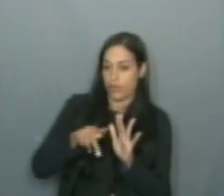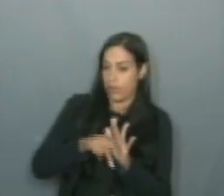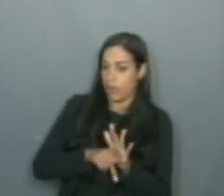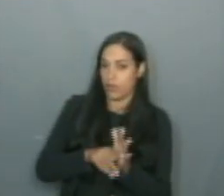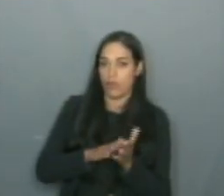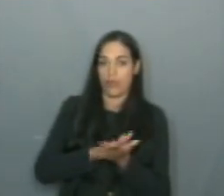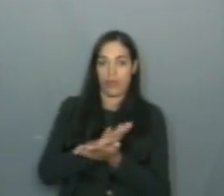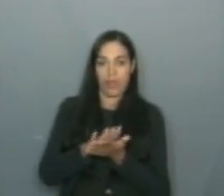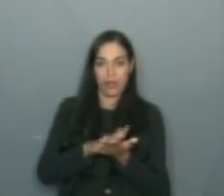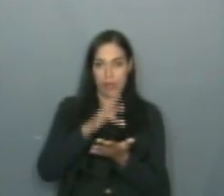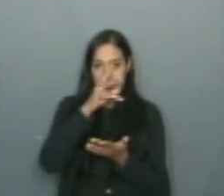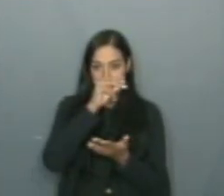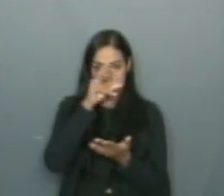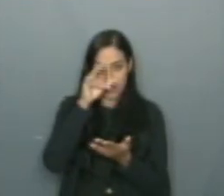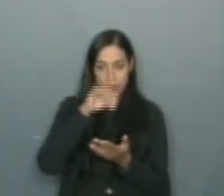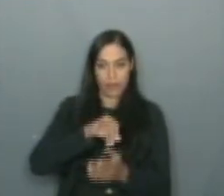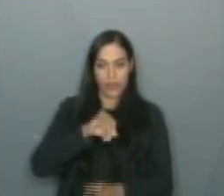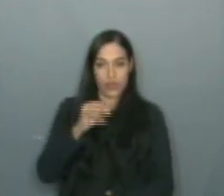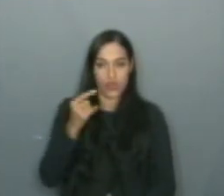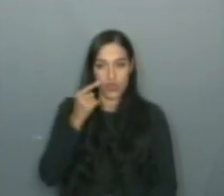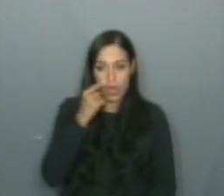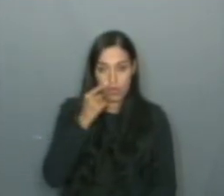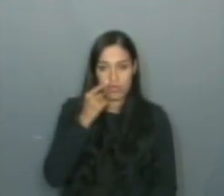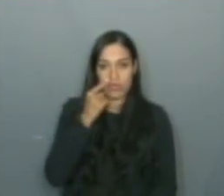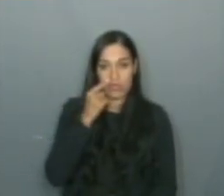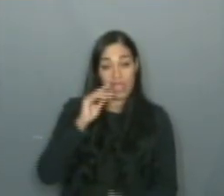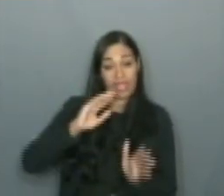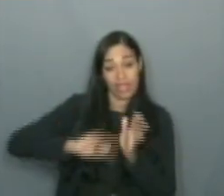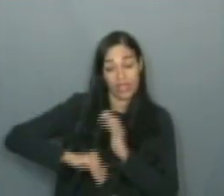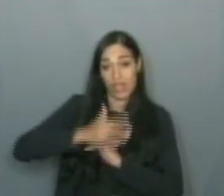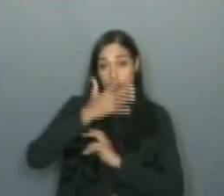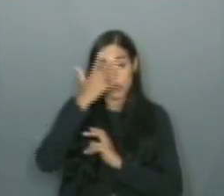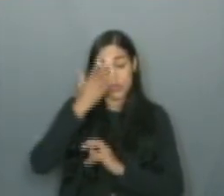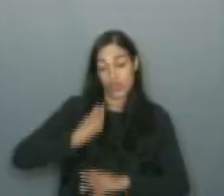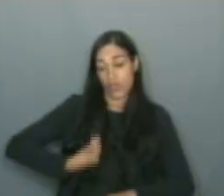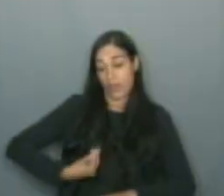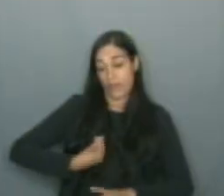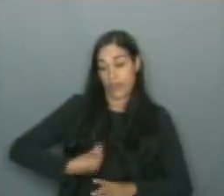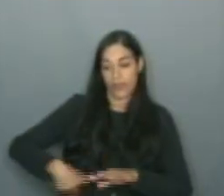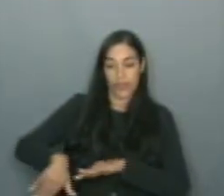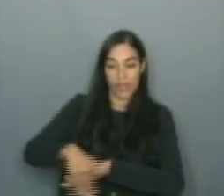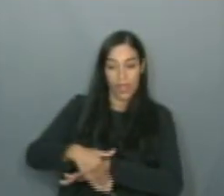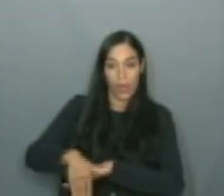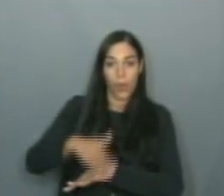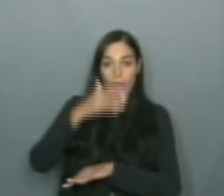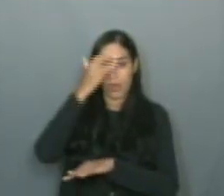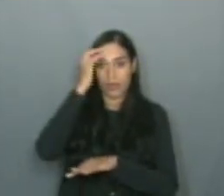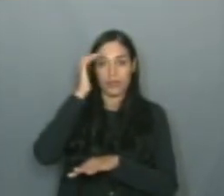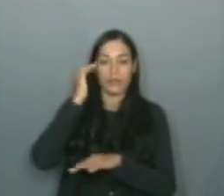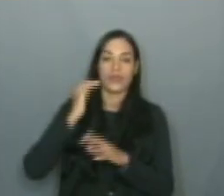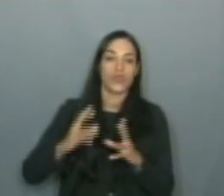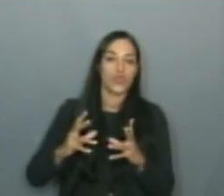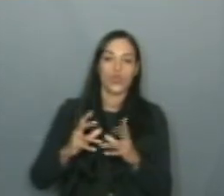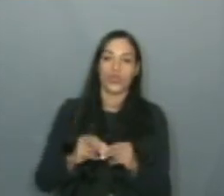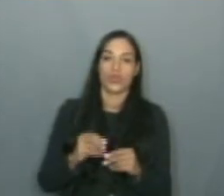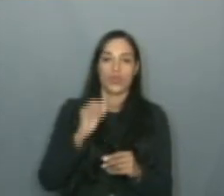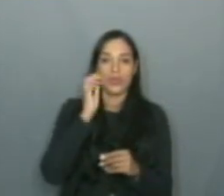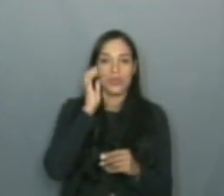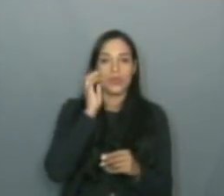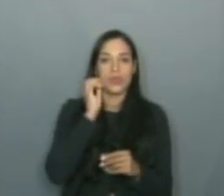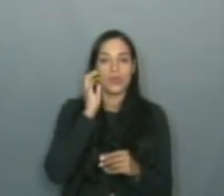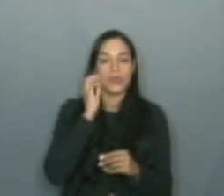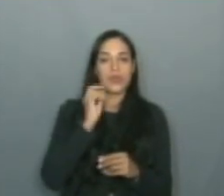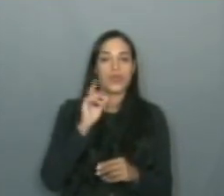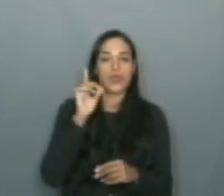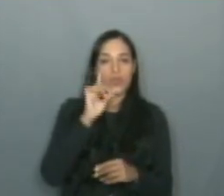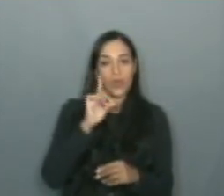prefeito João Campos para tirar as pessoas que vivem em situação de rua. Todos os equipamentos hoje estão fadados ao fracasso. E a